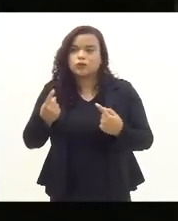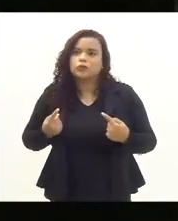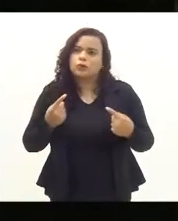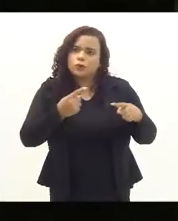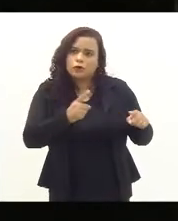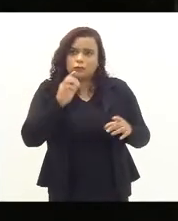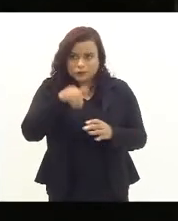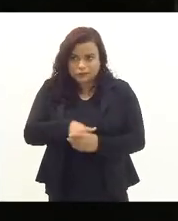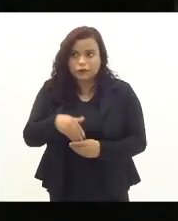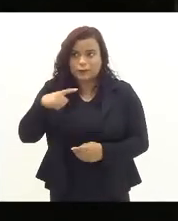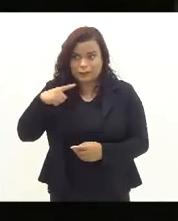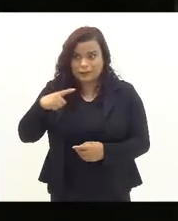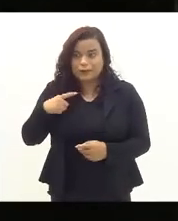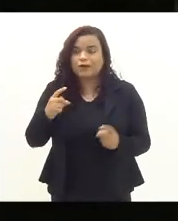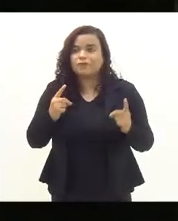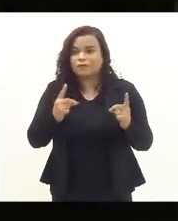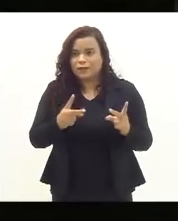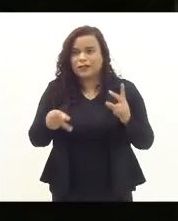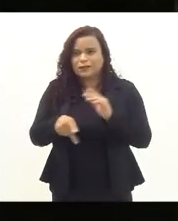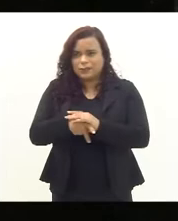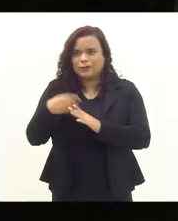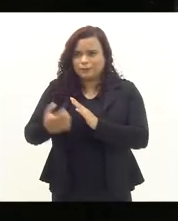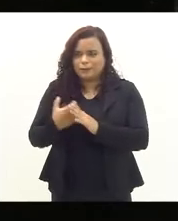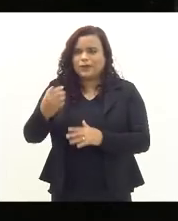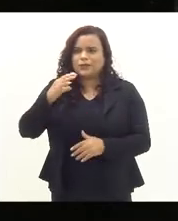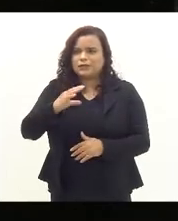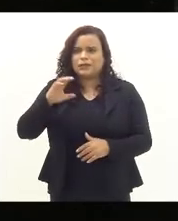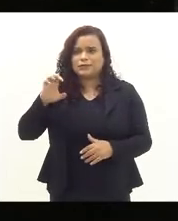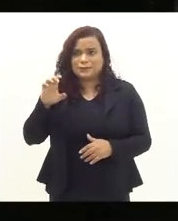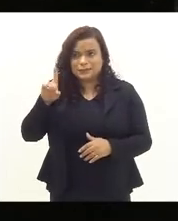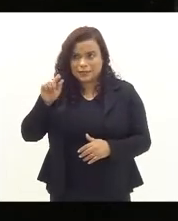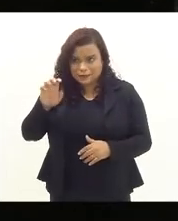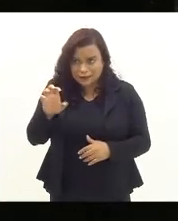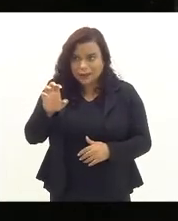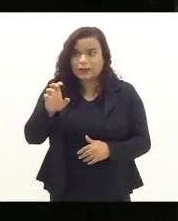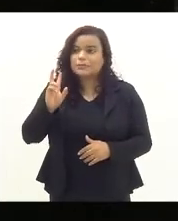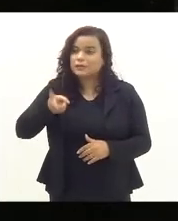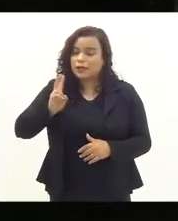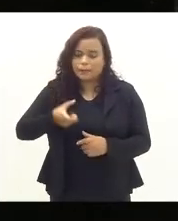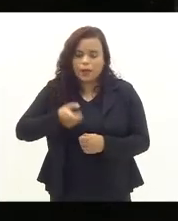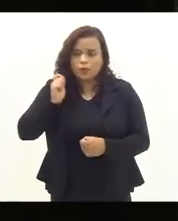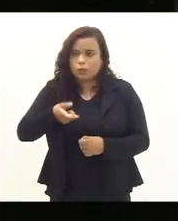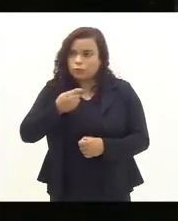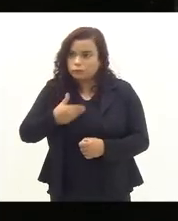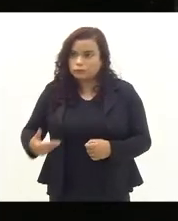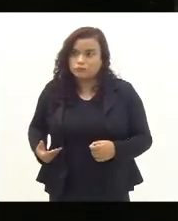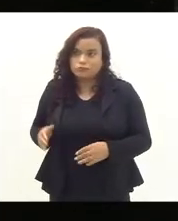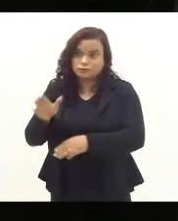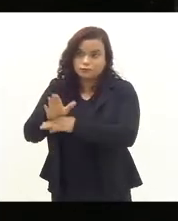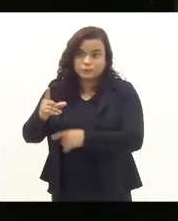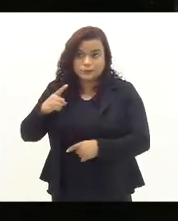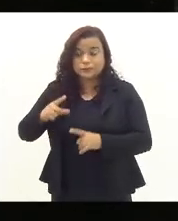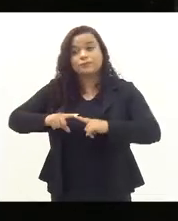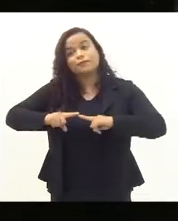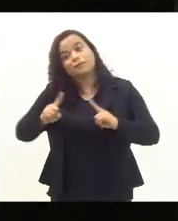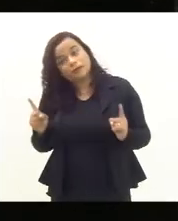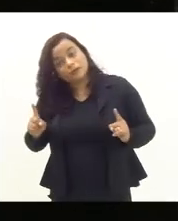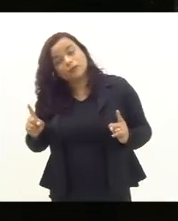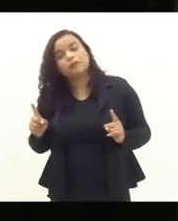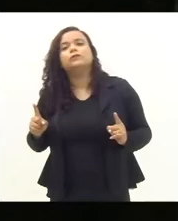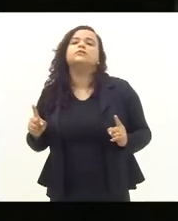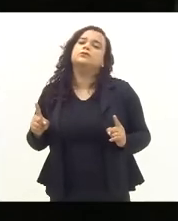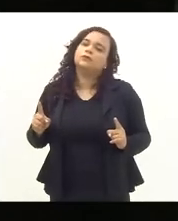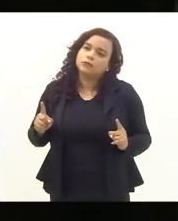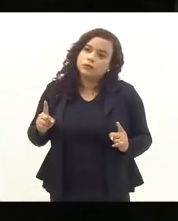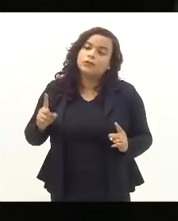venda da Cedae fica sei das sempre foi uma empresa lucrativa mas o fato é que nós